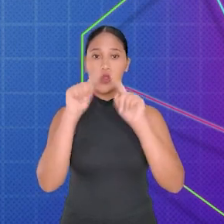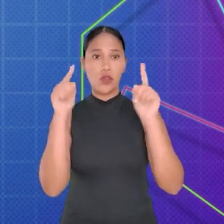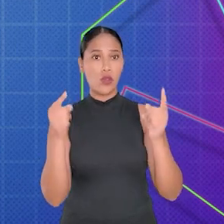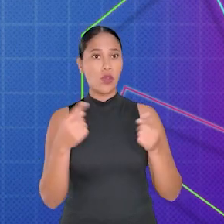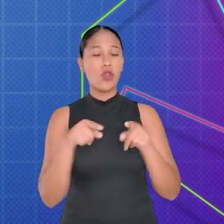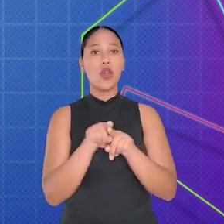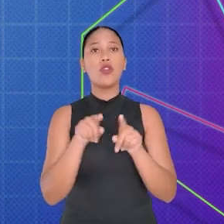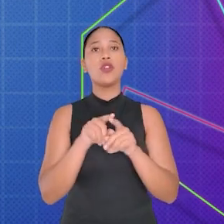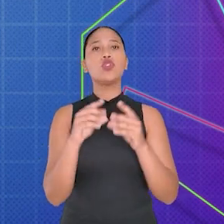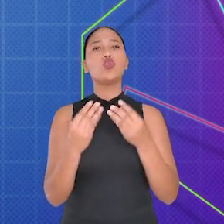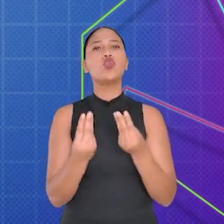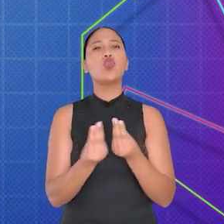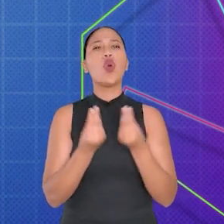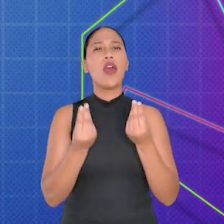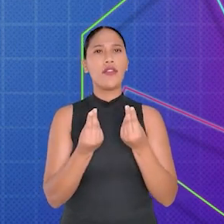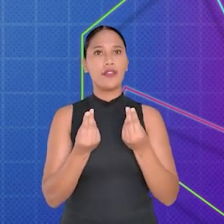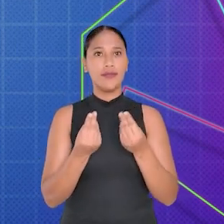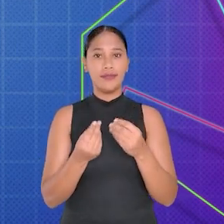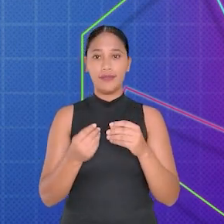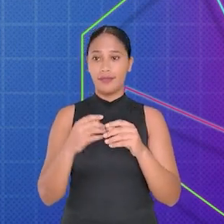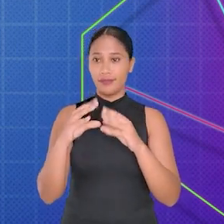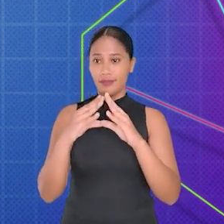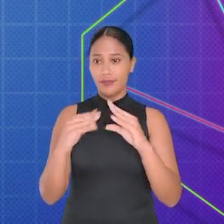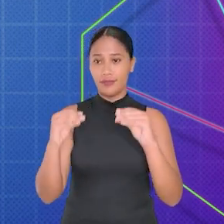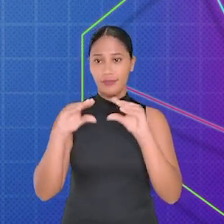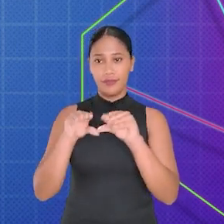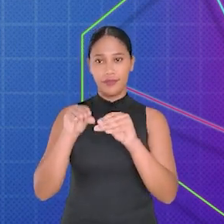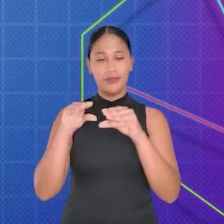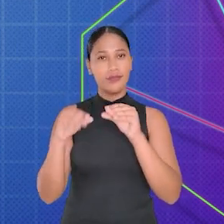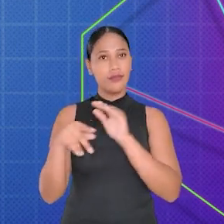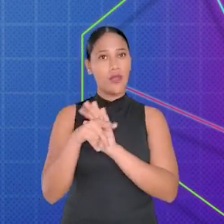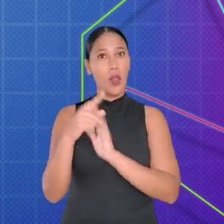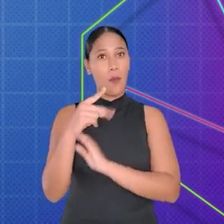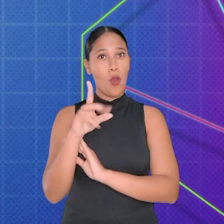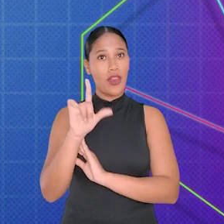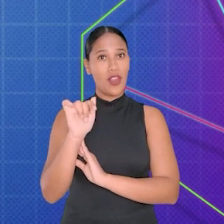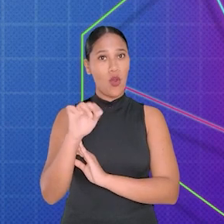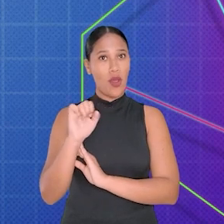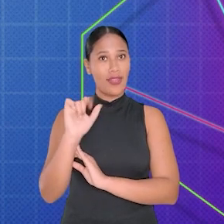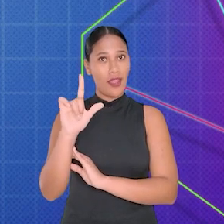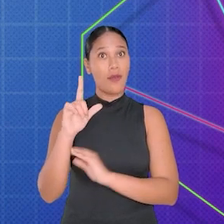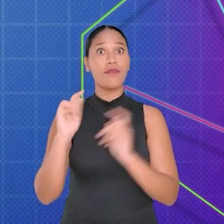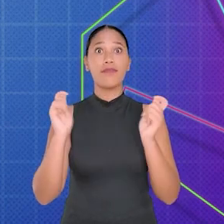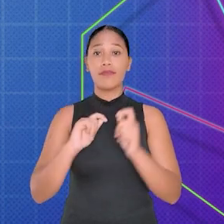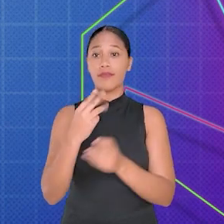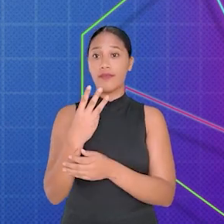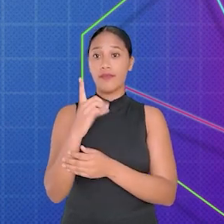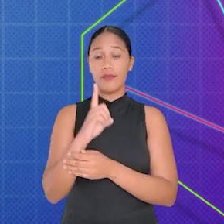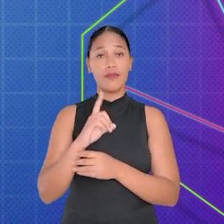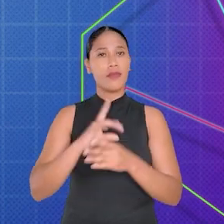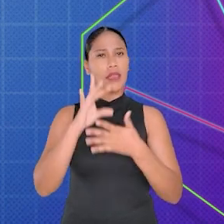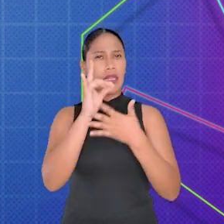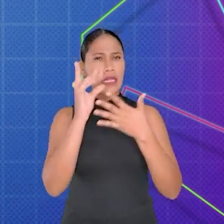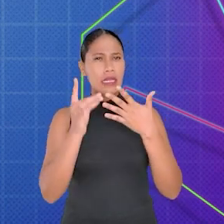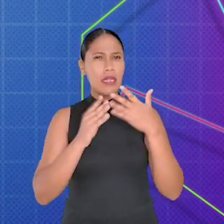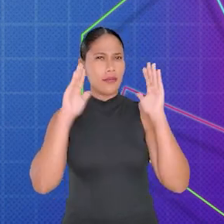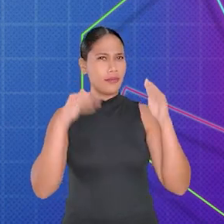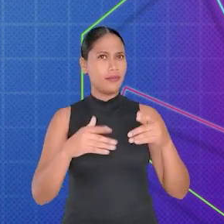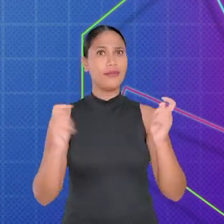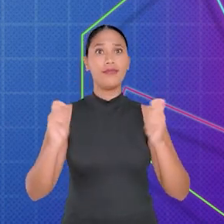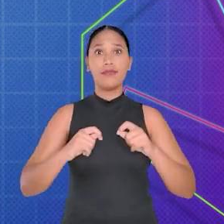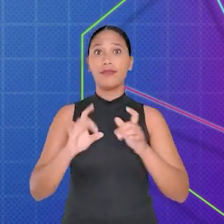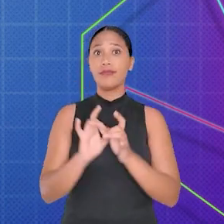3D altamente detalhados e precisos, permitindo que eles sejam usados em uma ampla variedade de projetos, como animação,